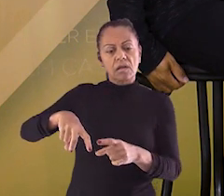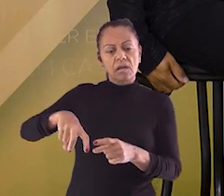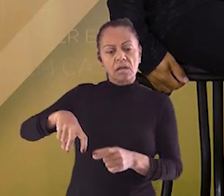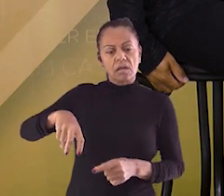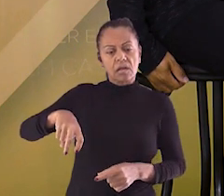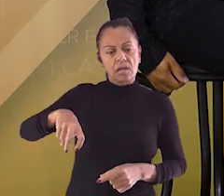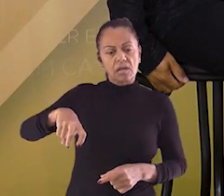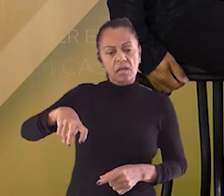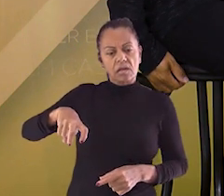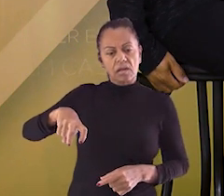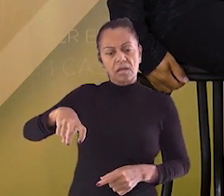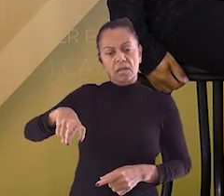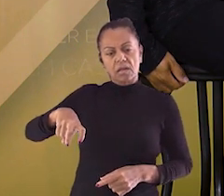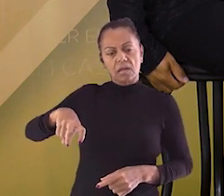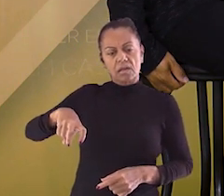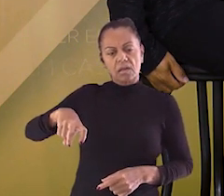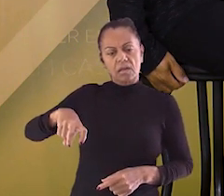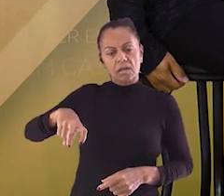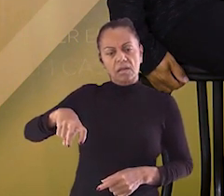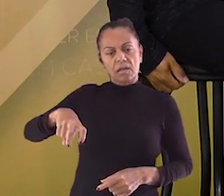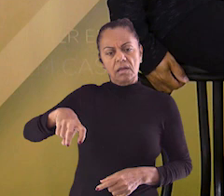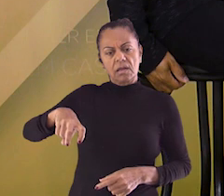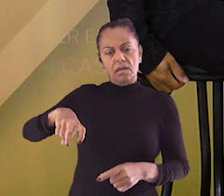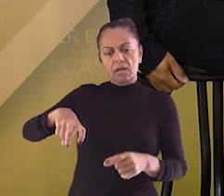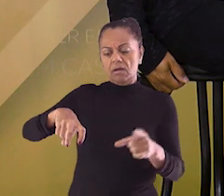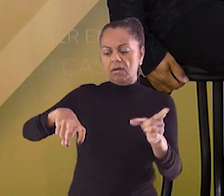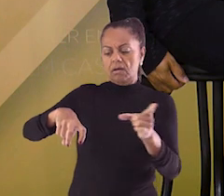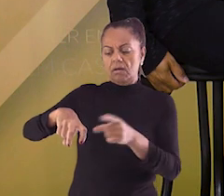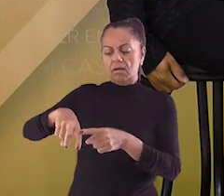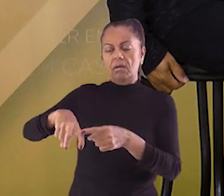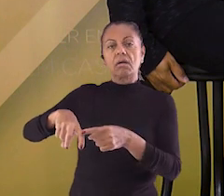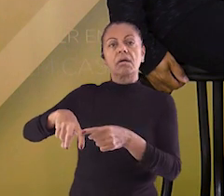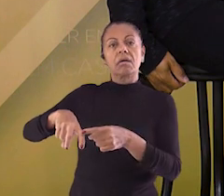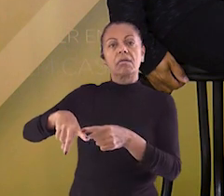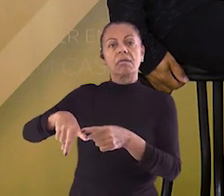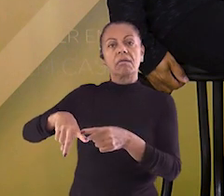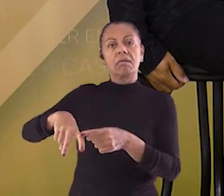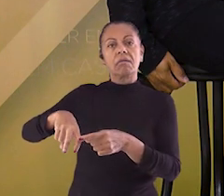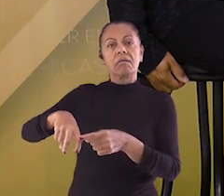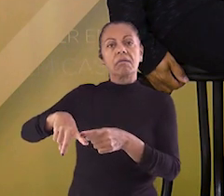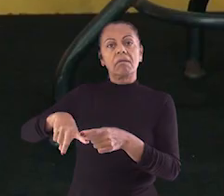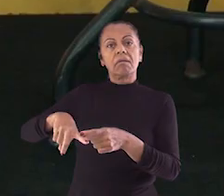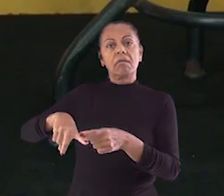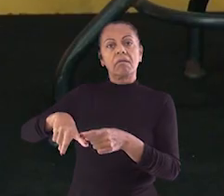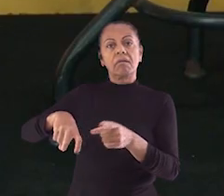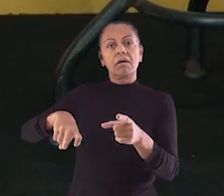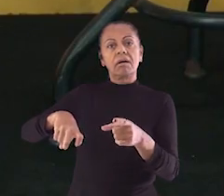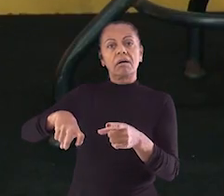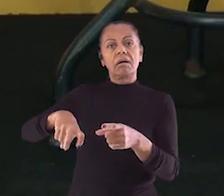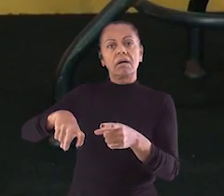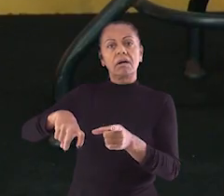resposta a este estímulo. Vamos lá, Stefano. Preparado? Preparado.